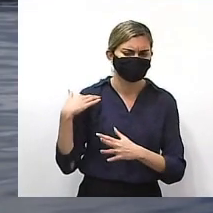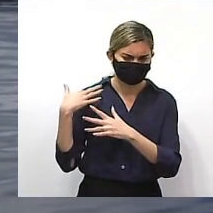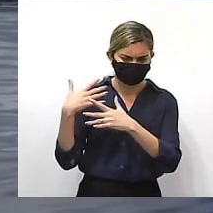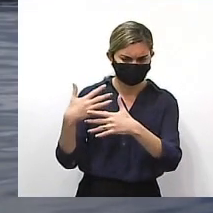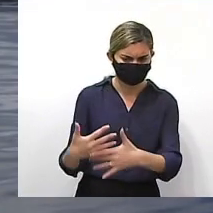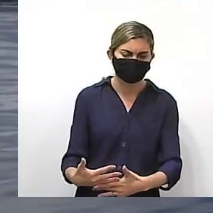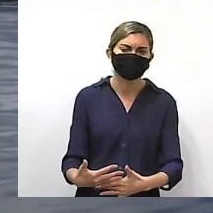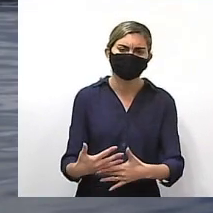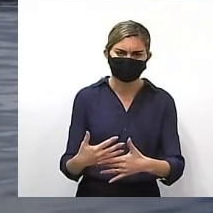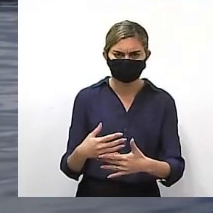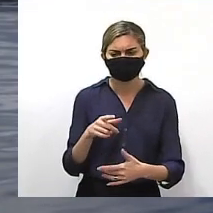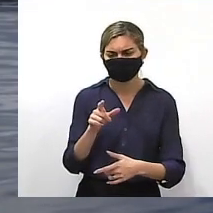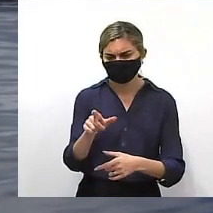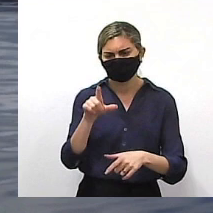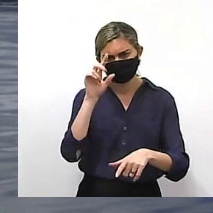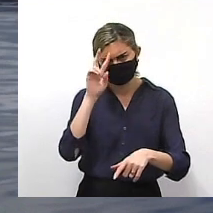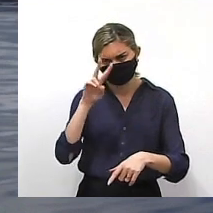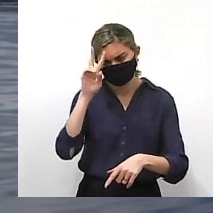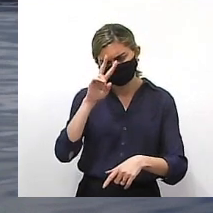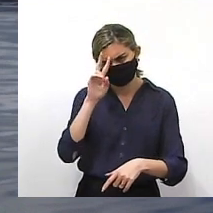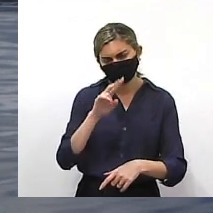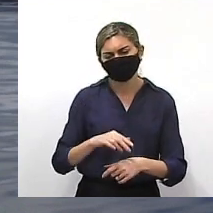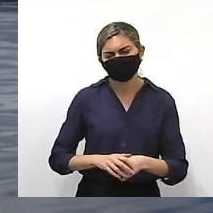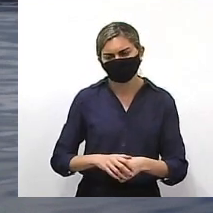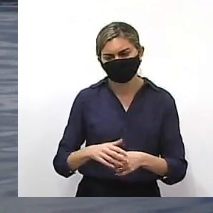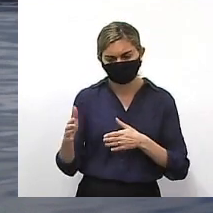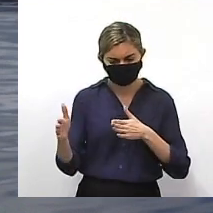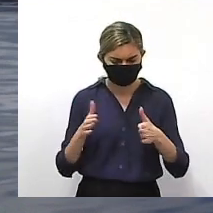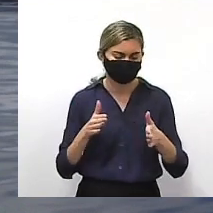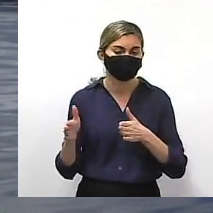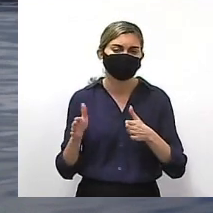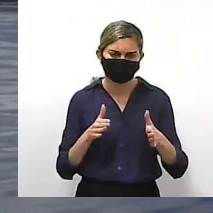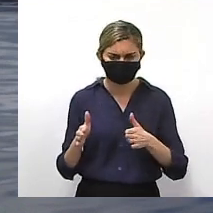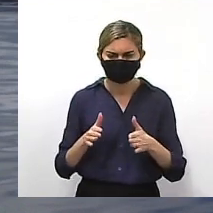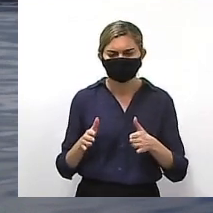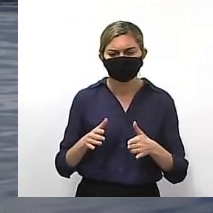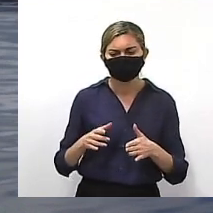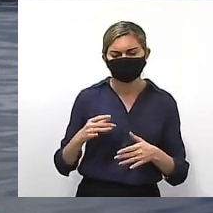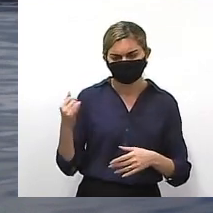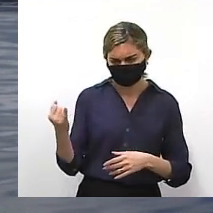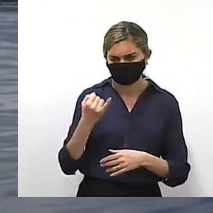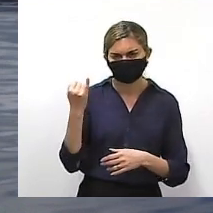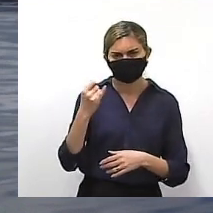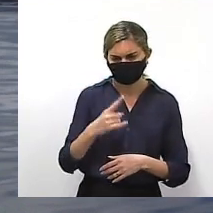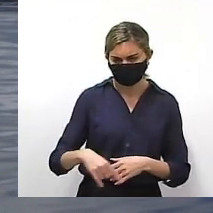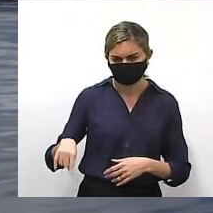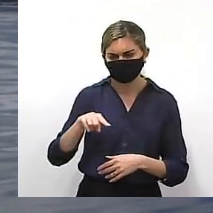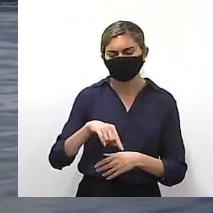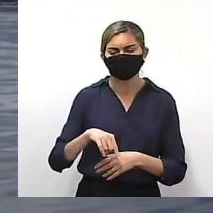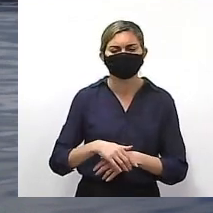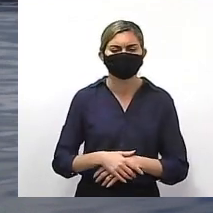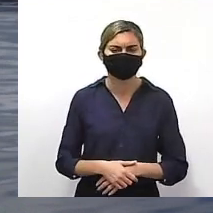trajetórias, são essas histórias que nesse momento elas importam para a gente.